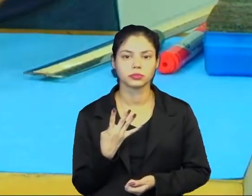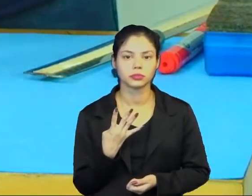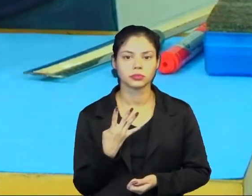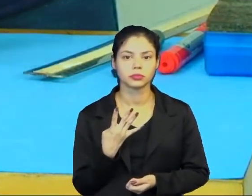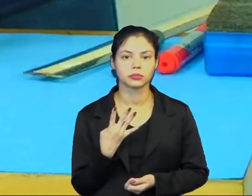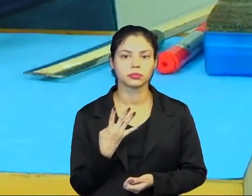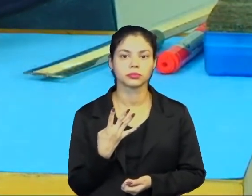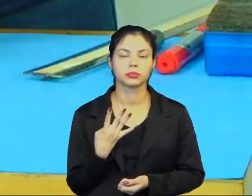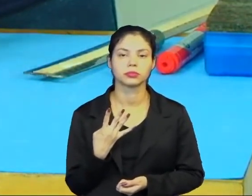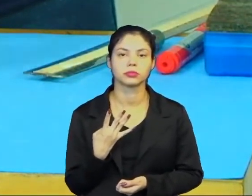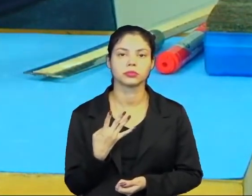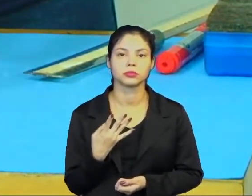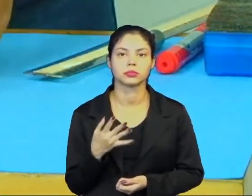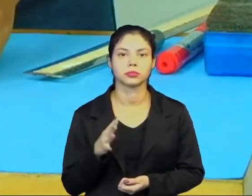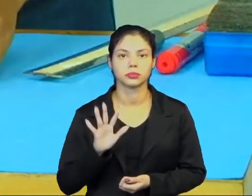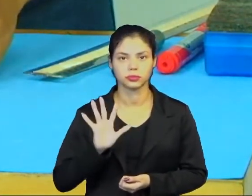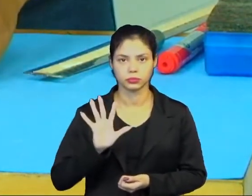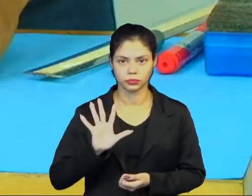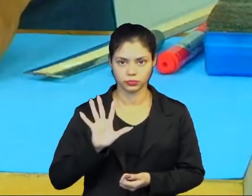4,